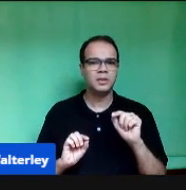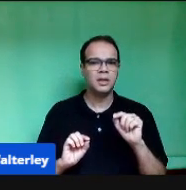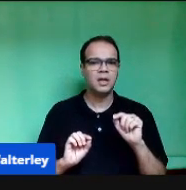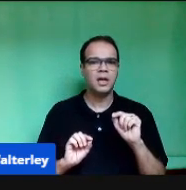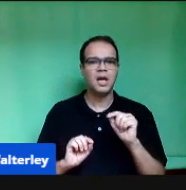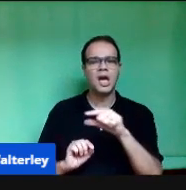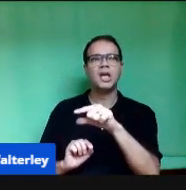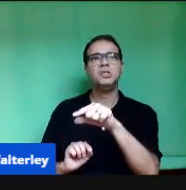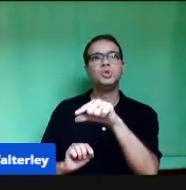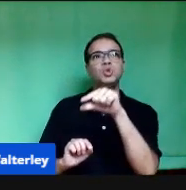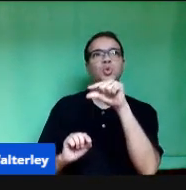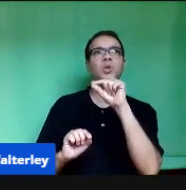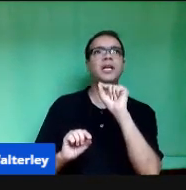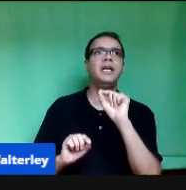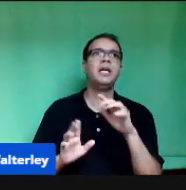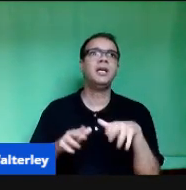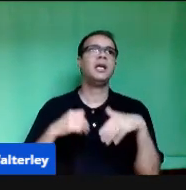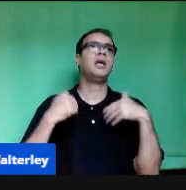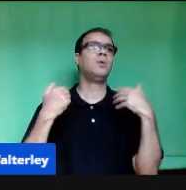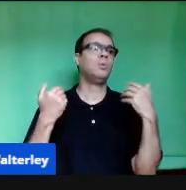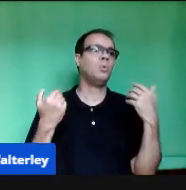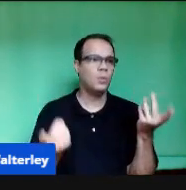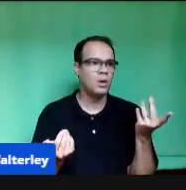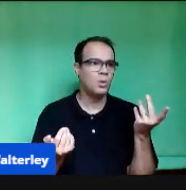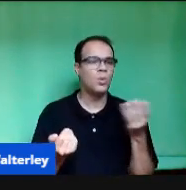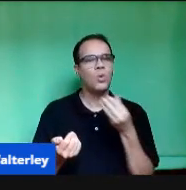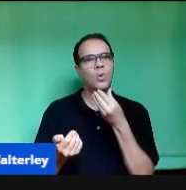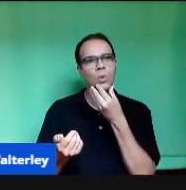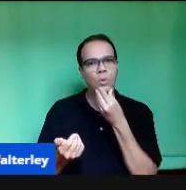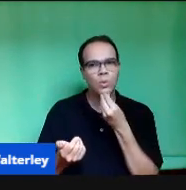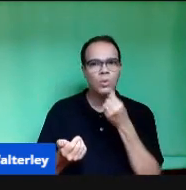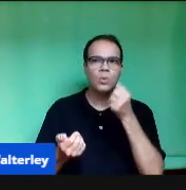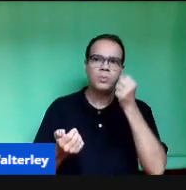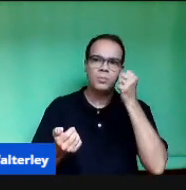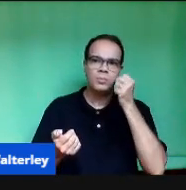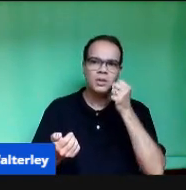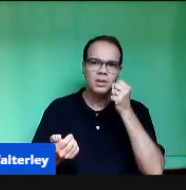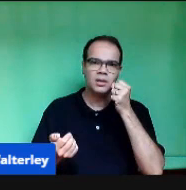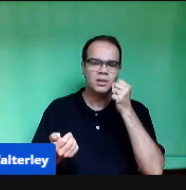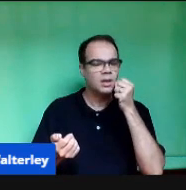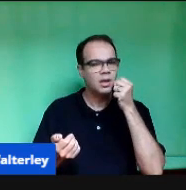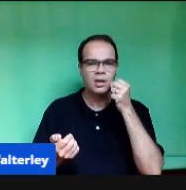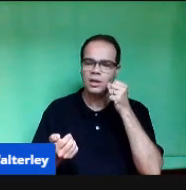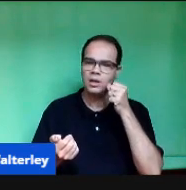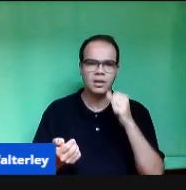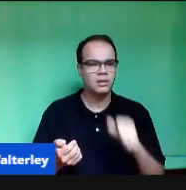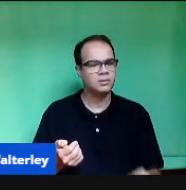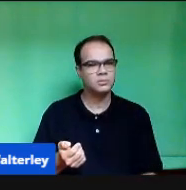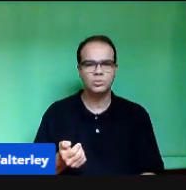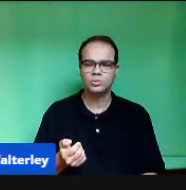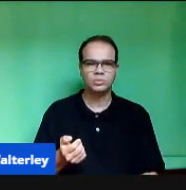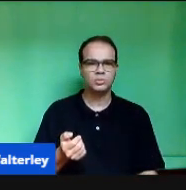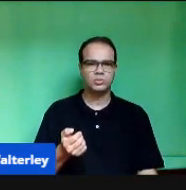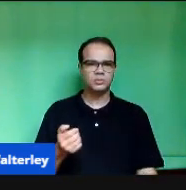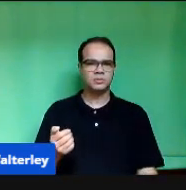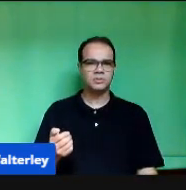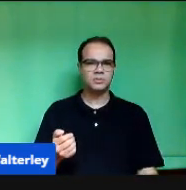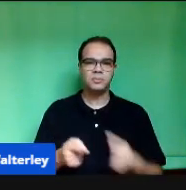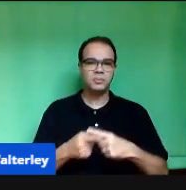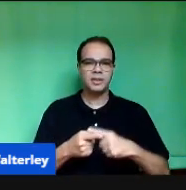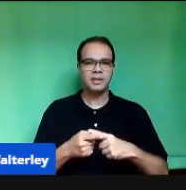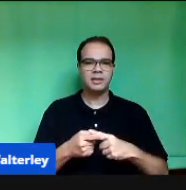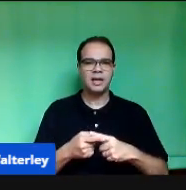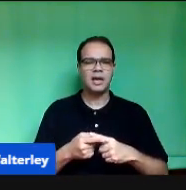sei que a mídia às vezes escorrega, né, trazendo esse termo e ajudando um pouco a confundir, porque ninguém